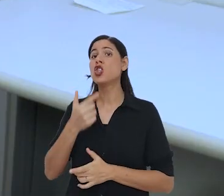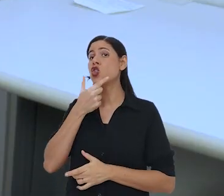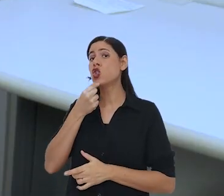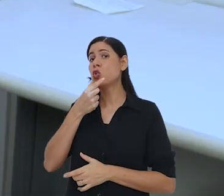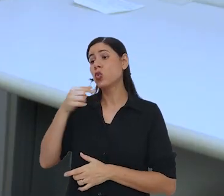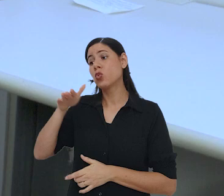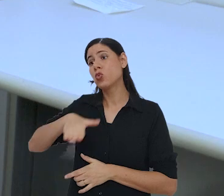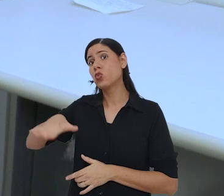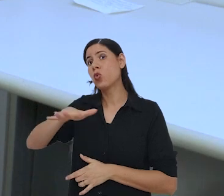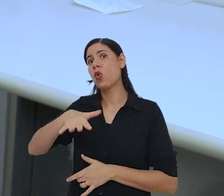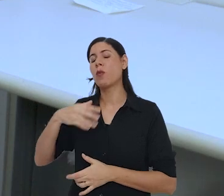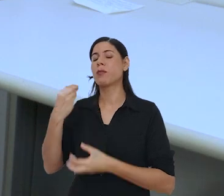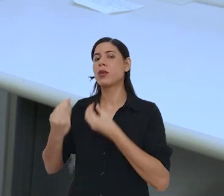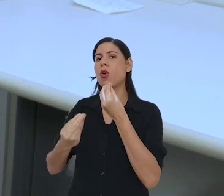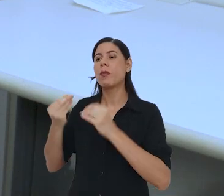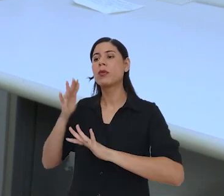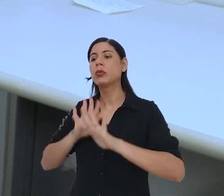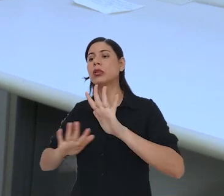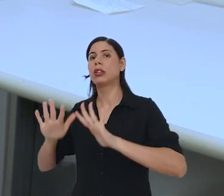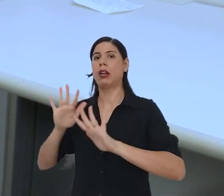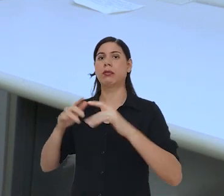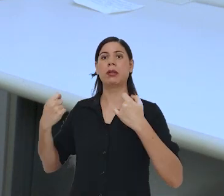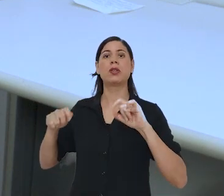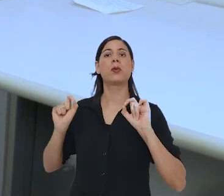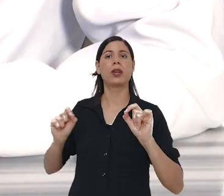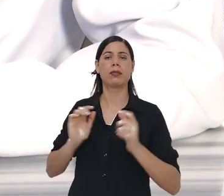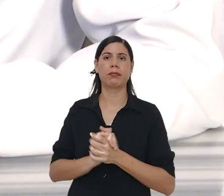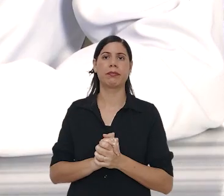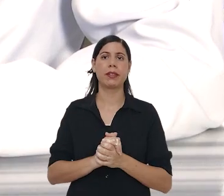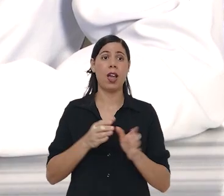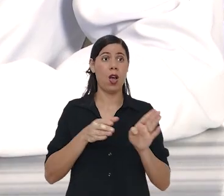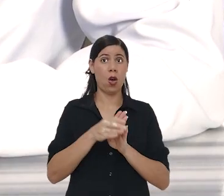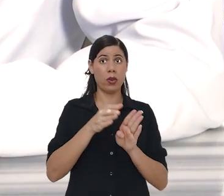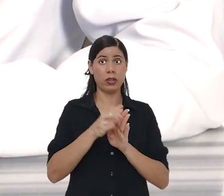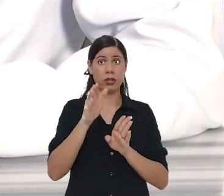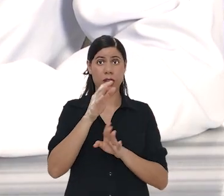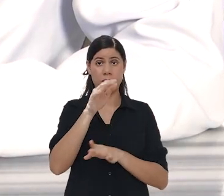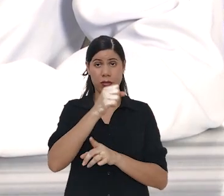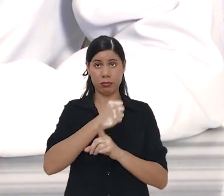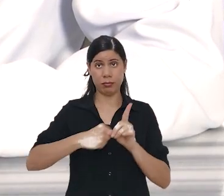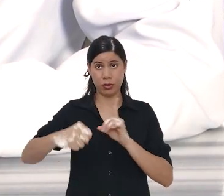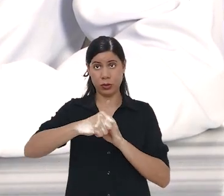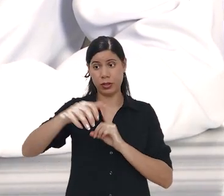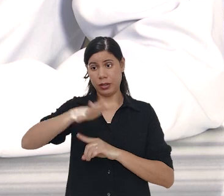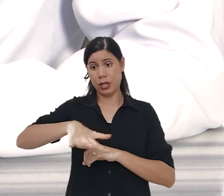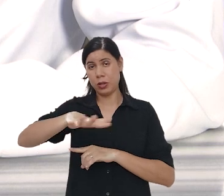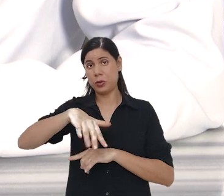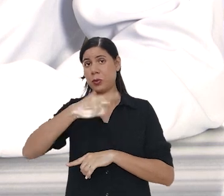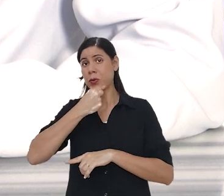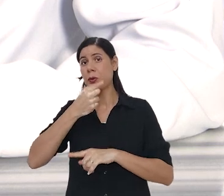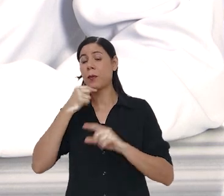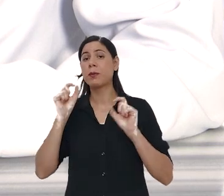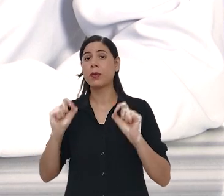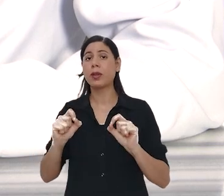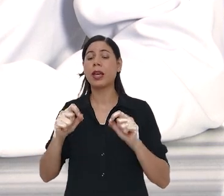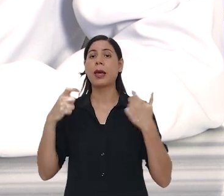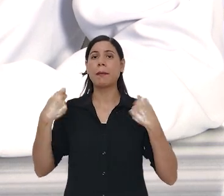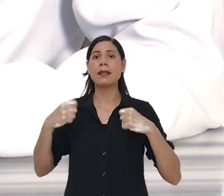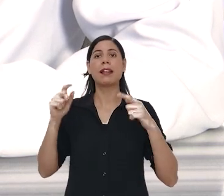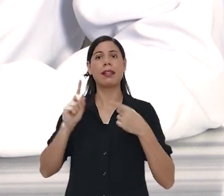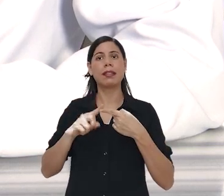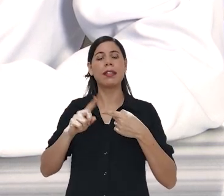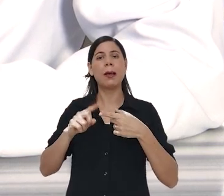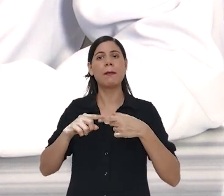dos homens, quais os cuidados devem ser tomados? E a orientação da Sociedade de Urologia é fazer o